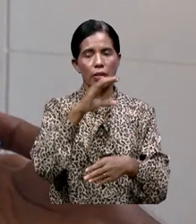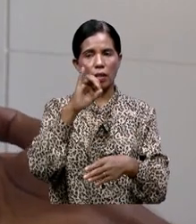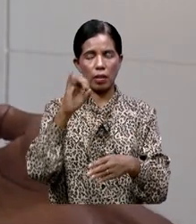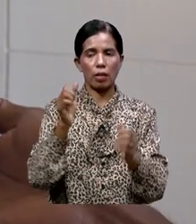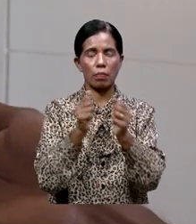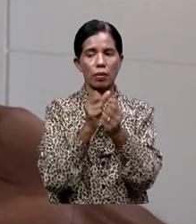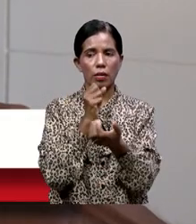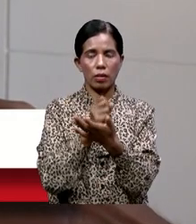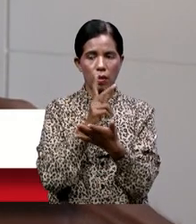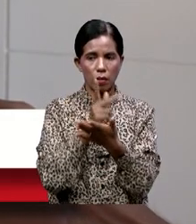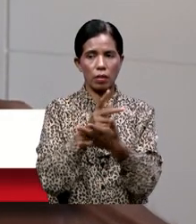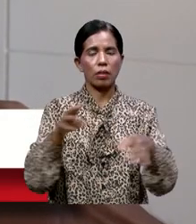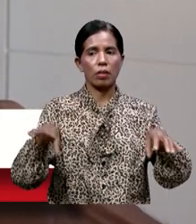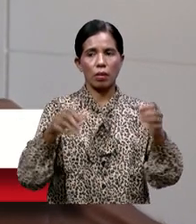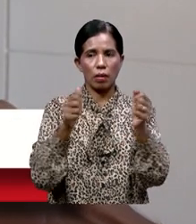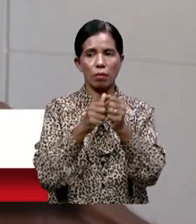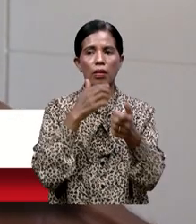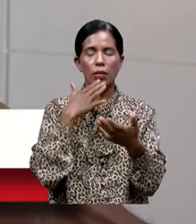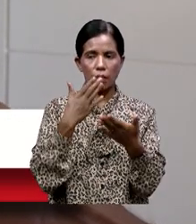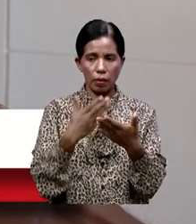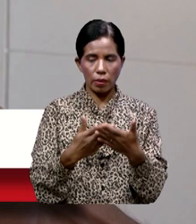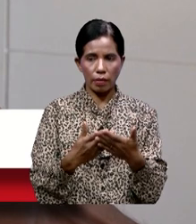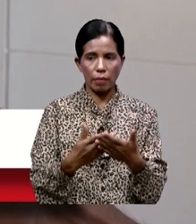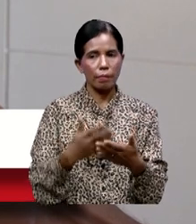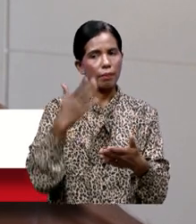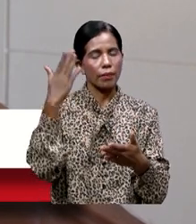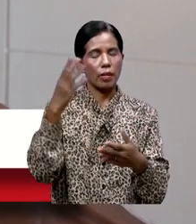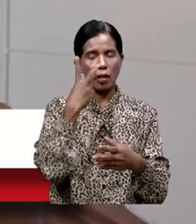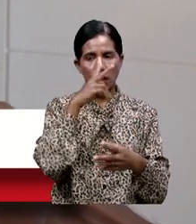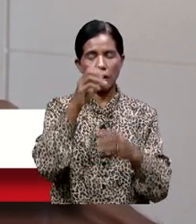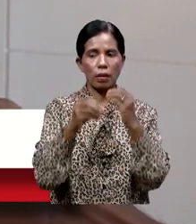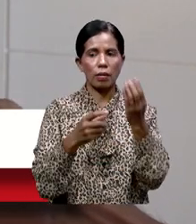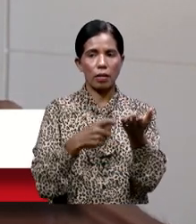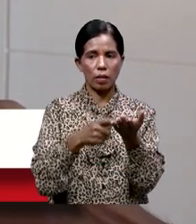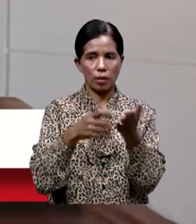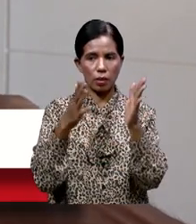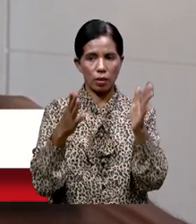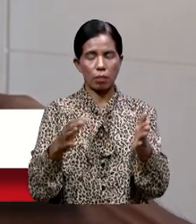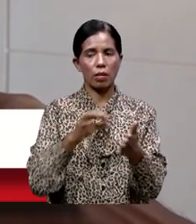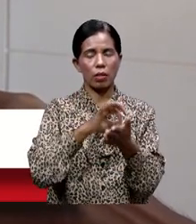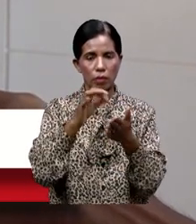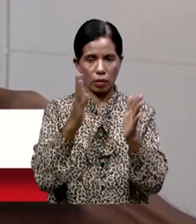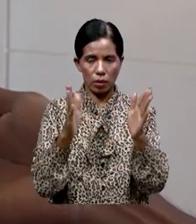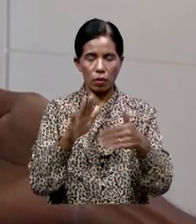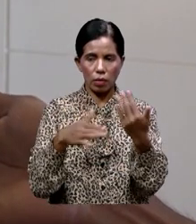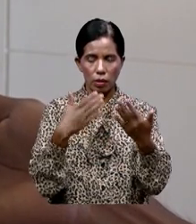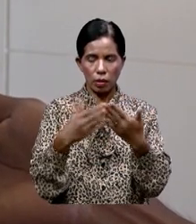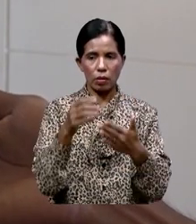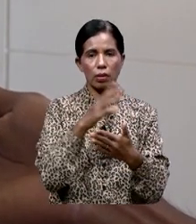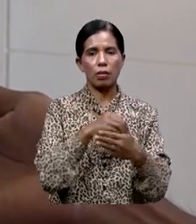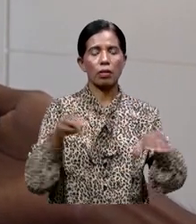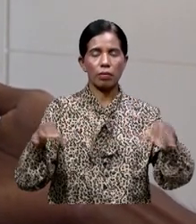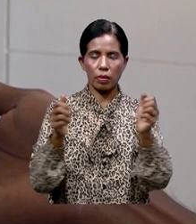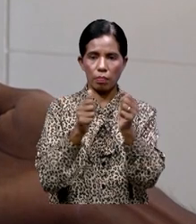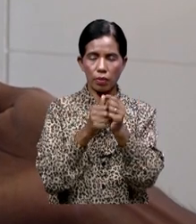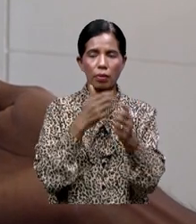Combs, se coopera a muito de aglutan e a assunto técnico será da formação. Nós coopera de aglutan